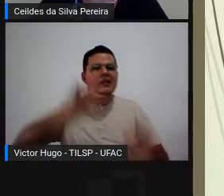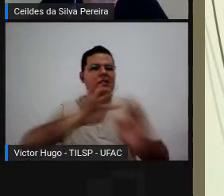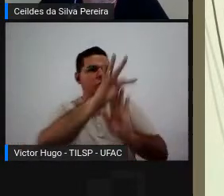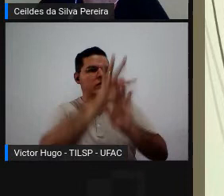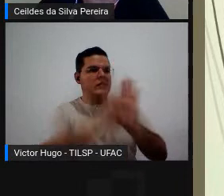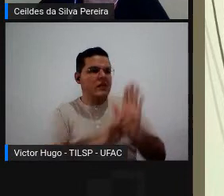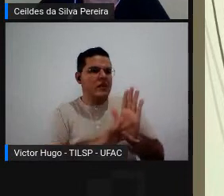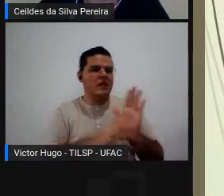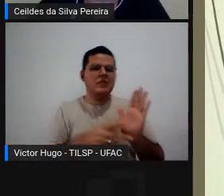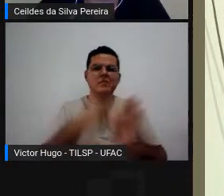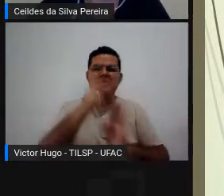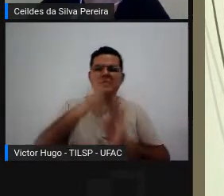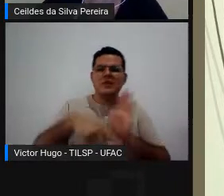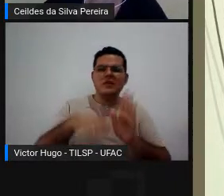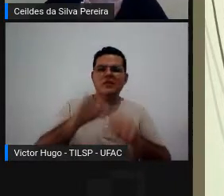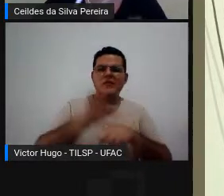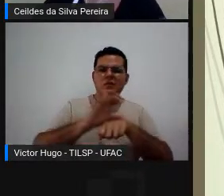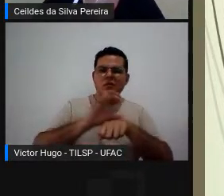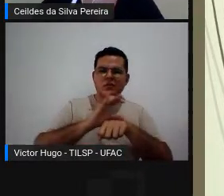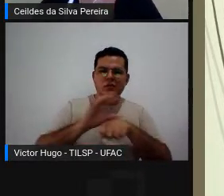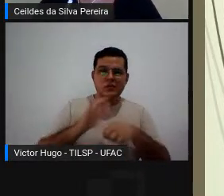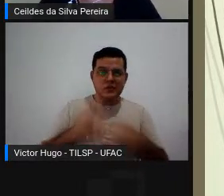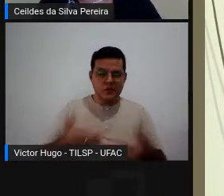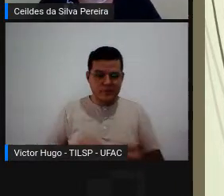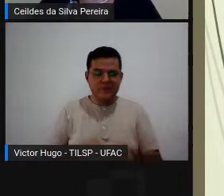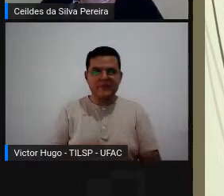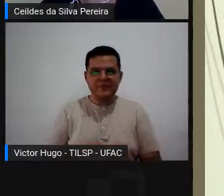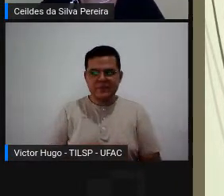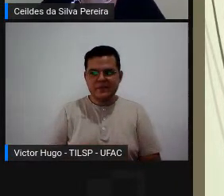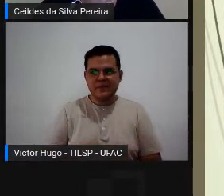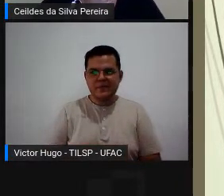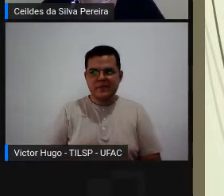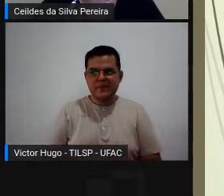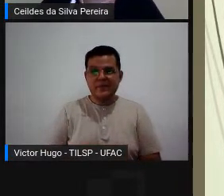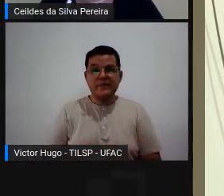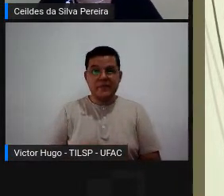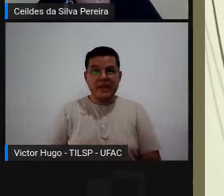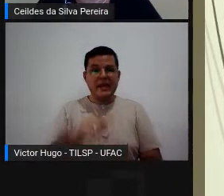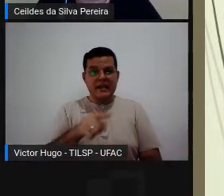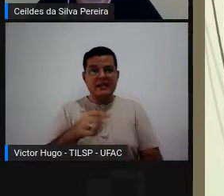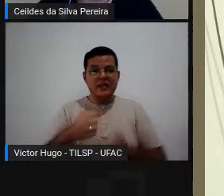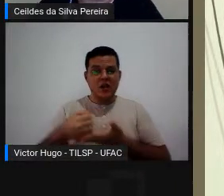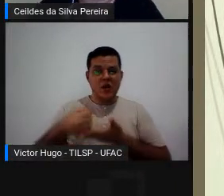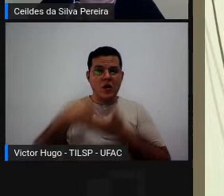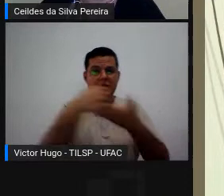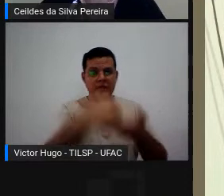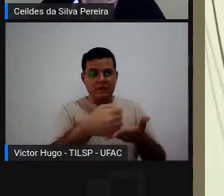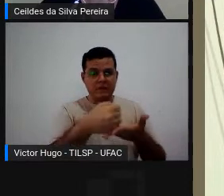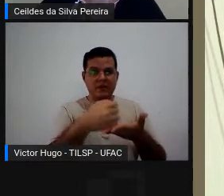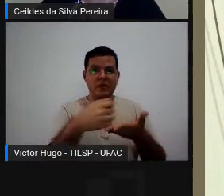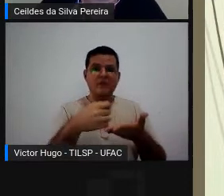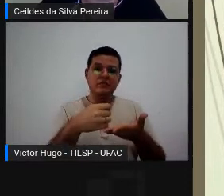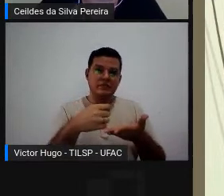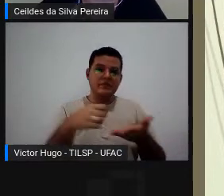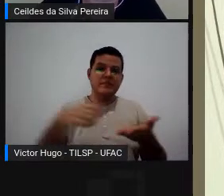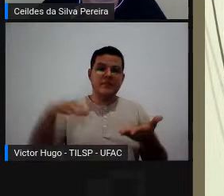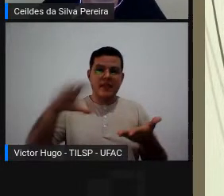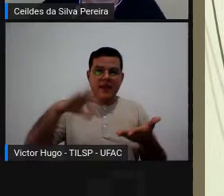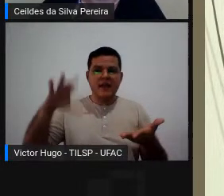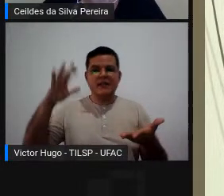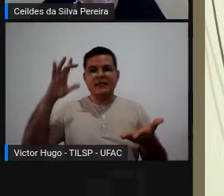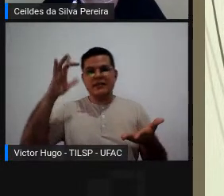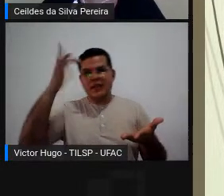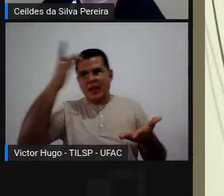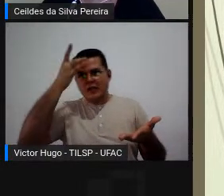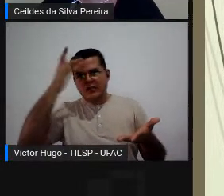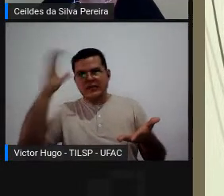Além dessa enorme contribuição das ciências cognitivas para o ensino de leitura,